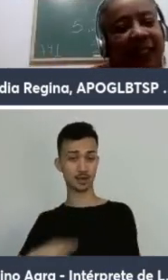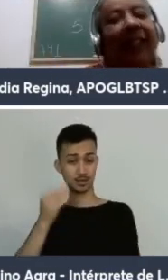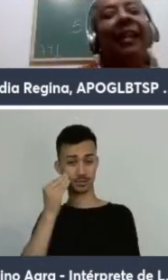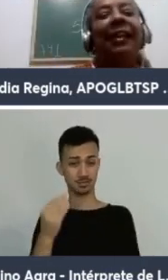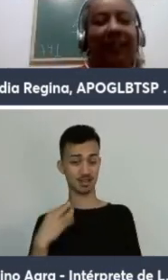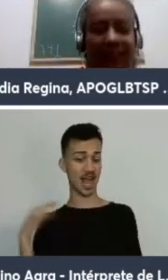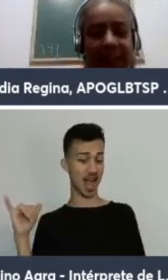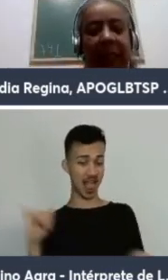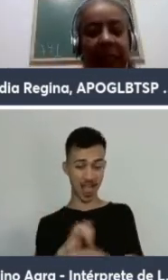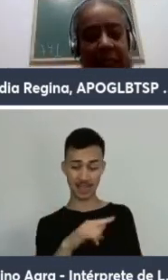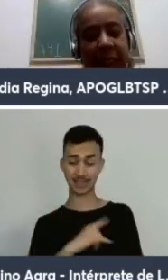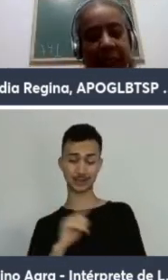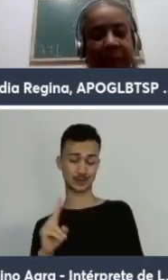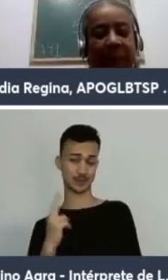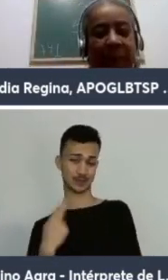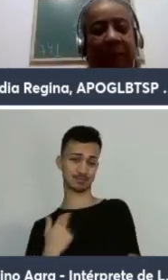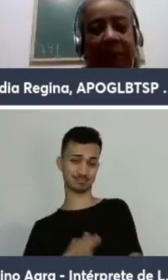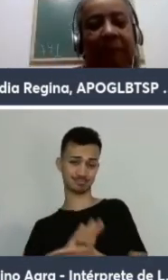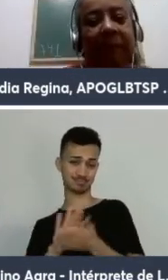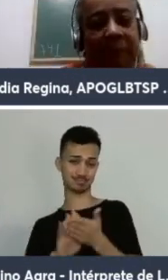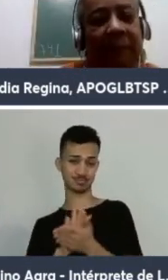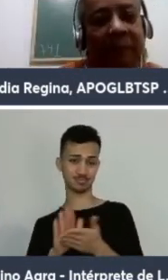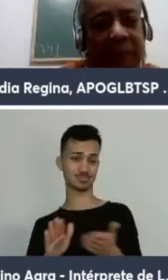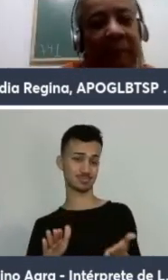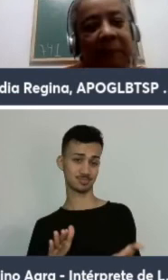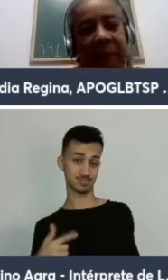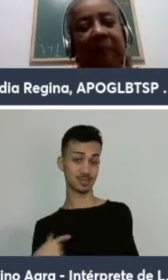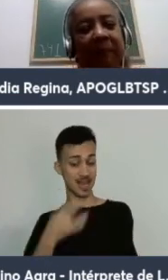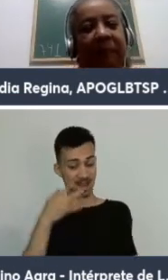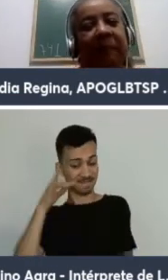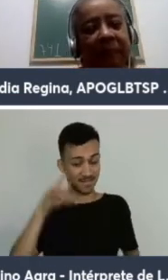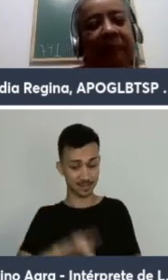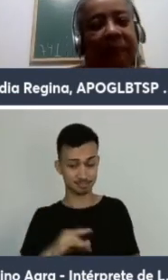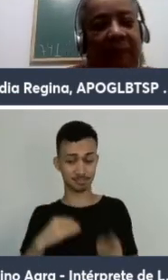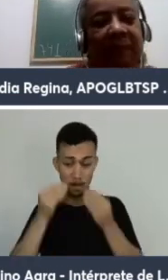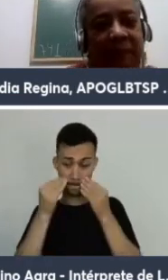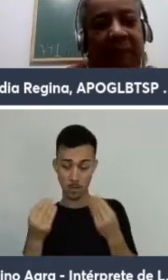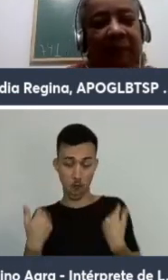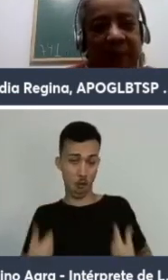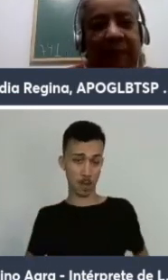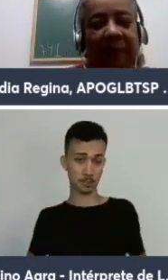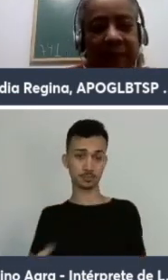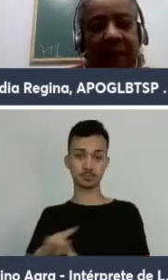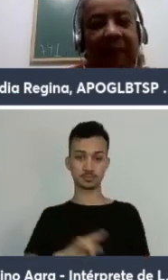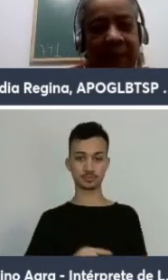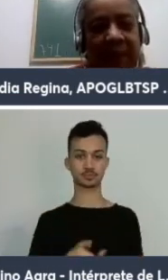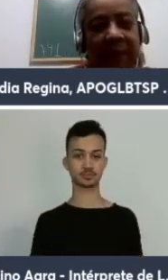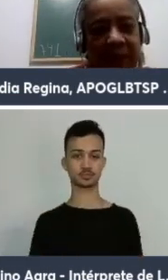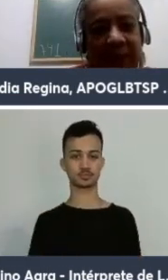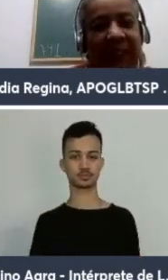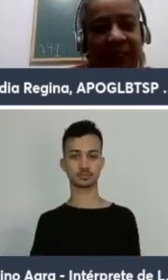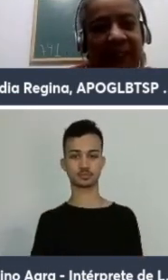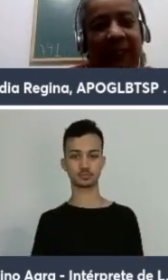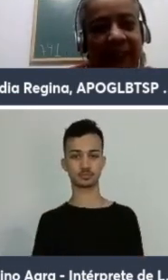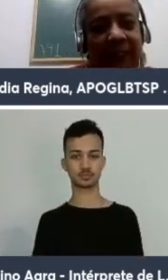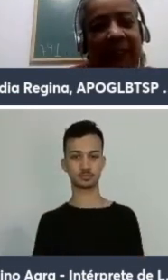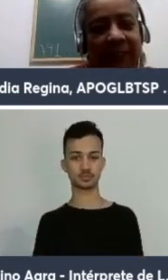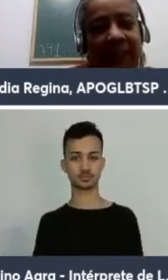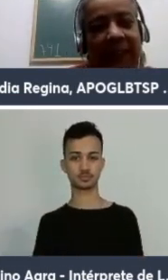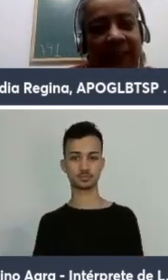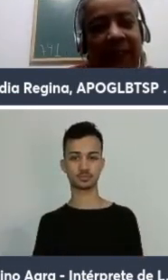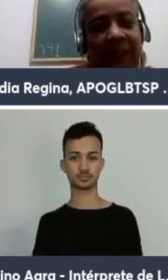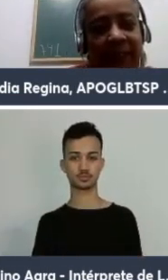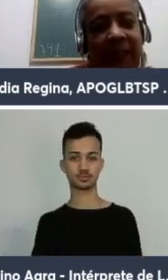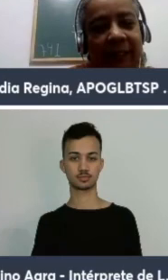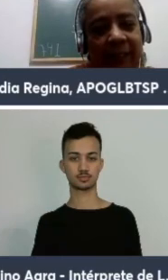enganar. Era verdade mesmo, você era o que você era ali, e aquilo era no tete